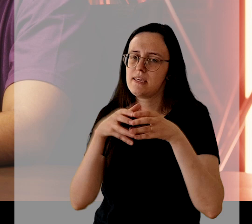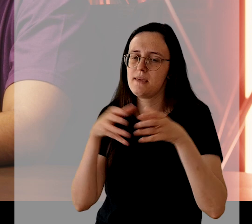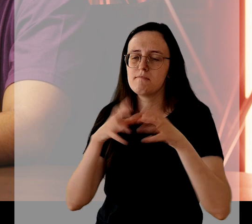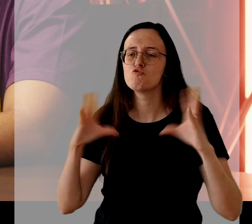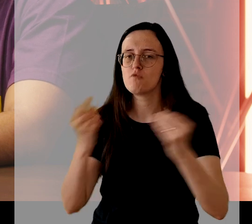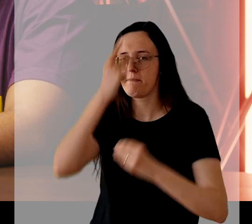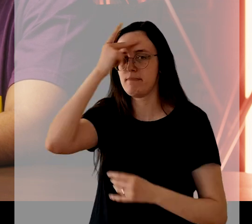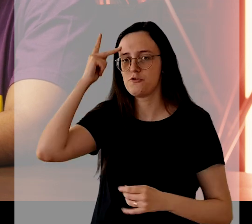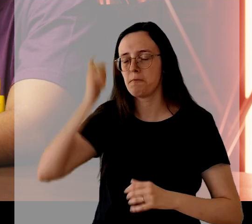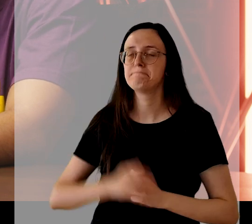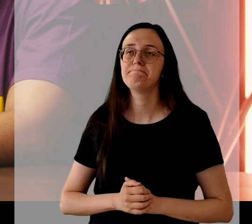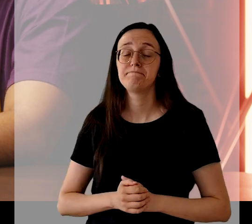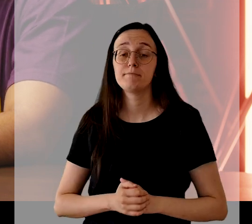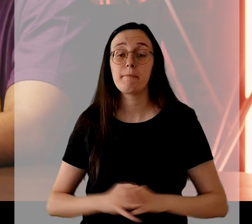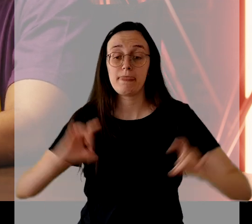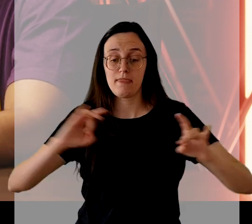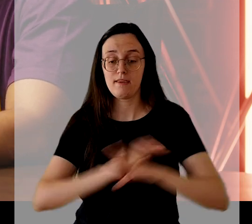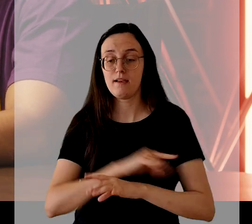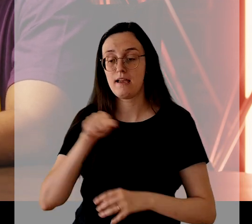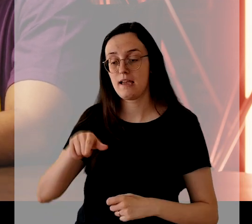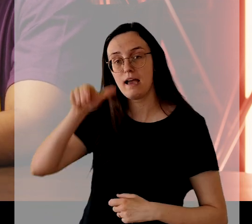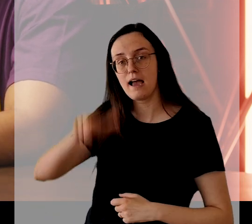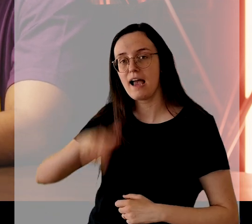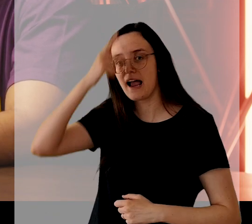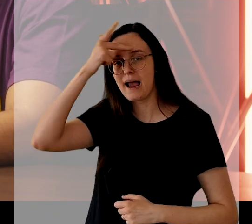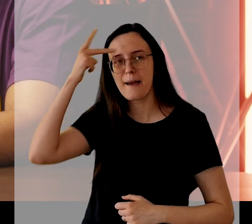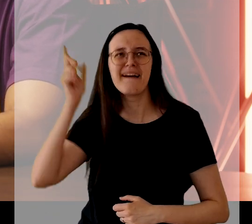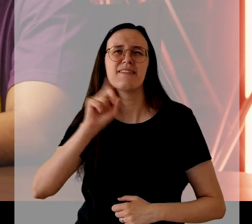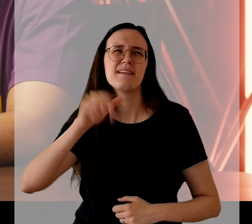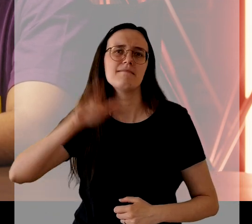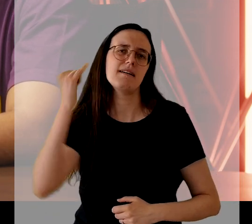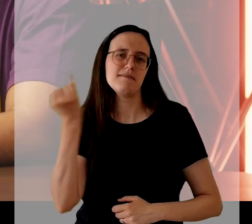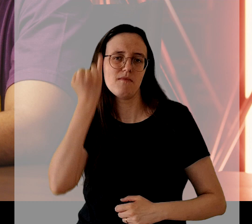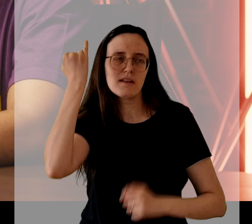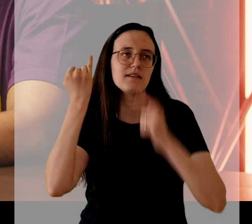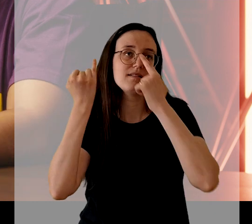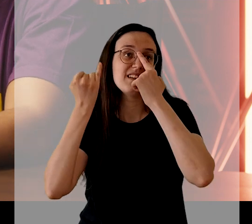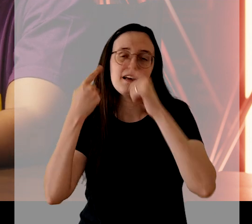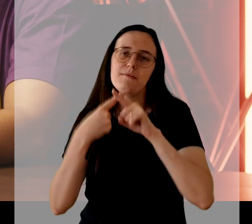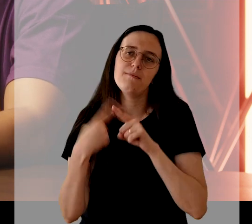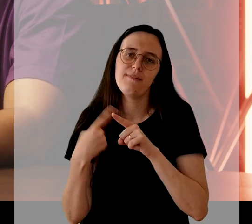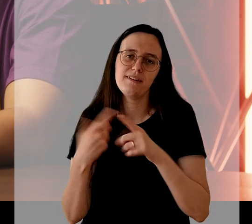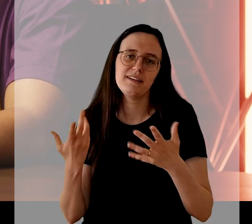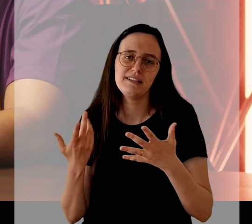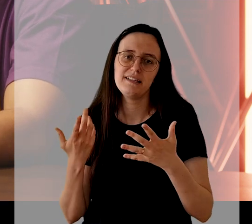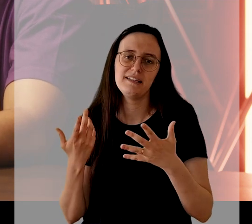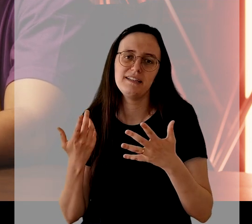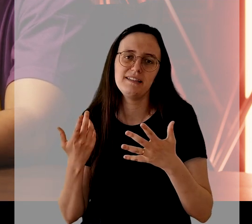equipe. Após essa pessoa mais, não diria que mais essencial, né? Porque é